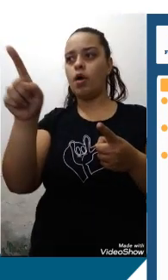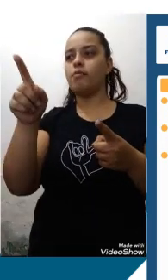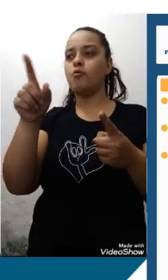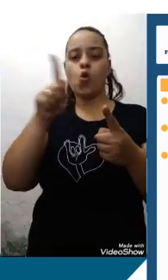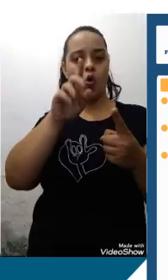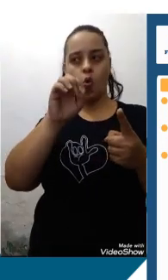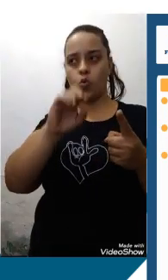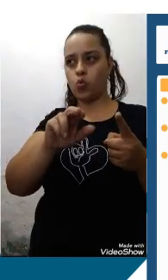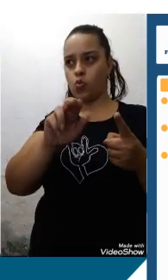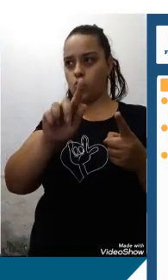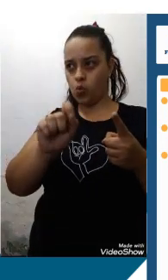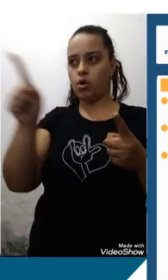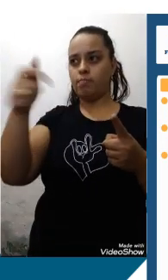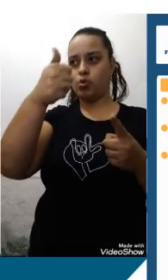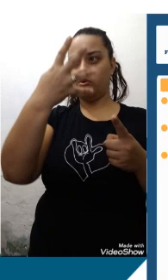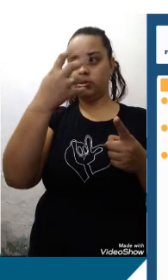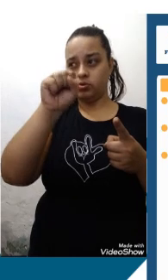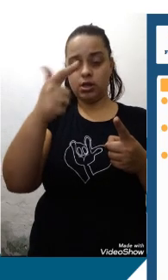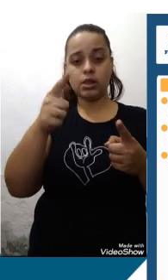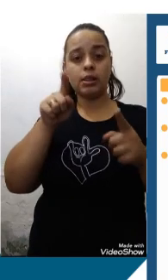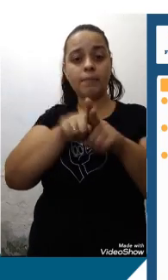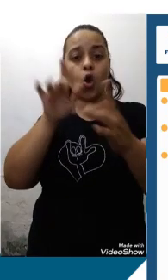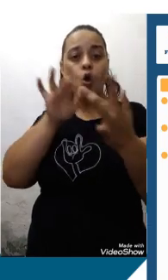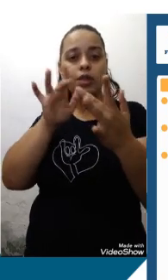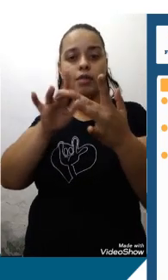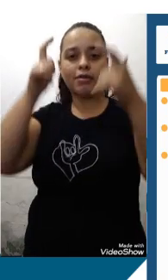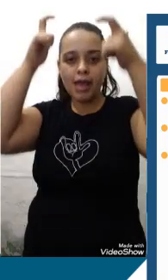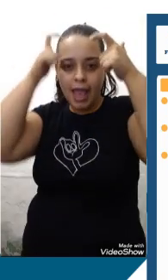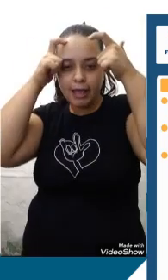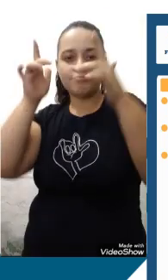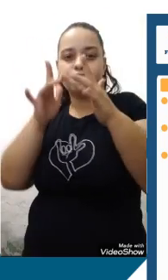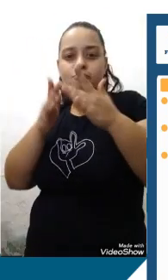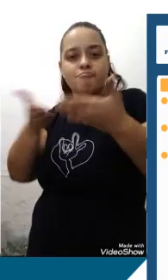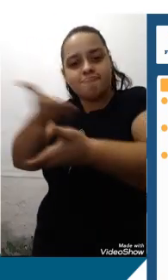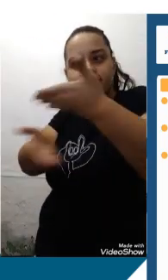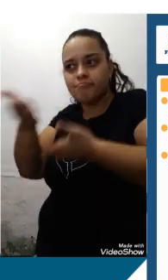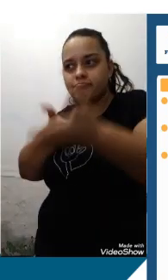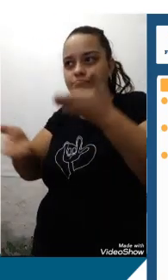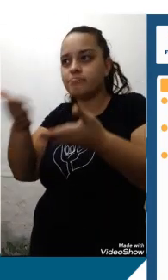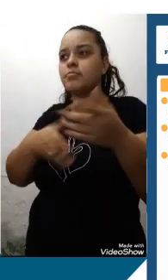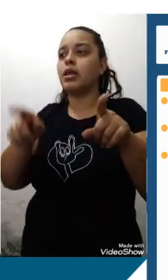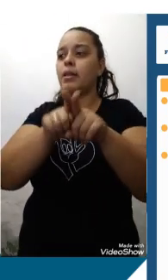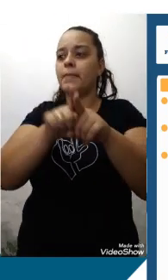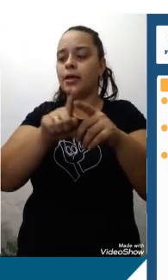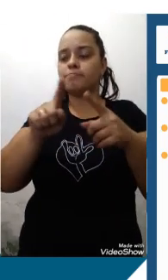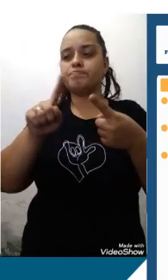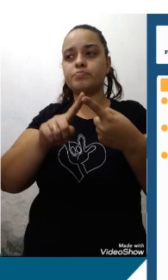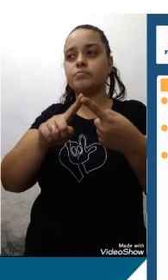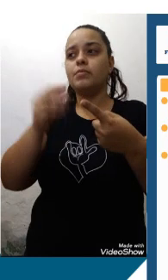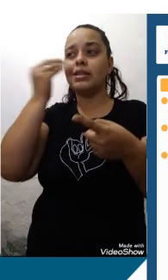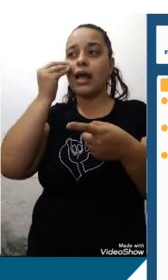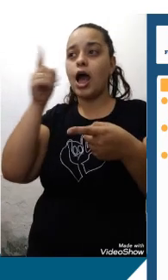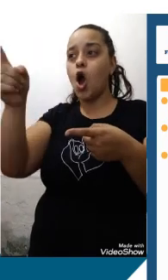Reino do Congo. E segundo, o estabelecimento da fortaleza de São Jorge da Mina, que vai permitir que os portugueses passem a desviar de maneira constante